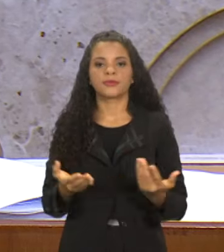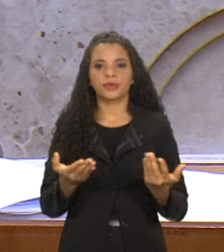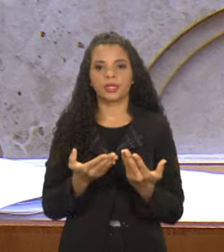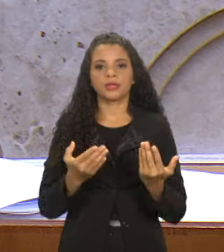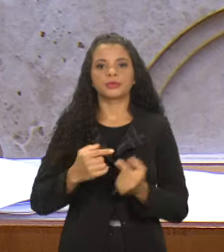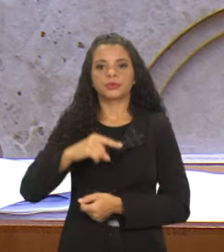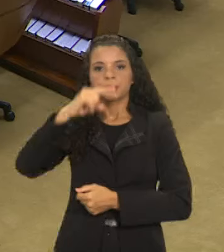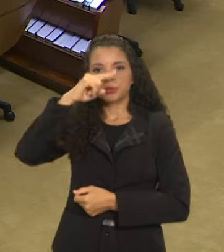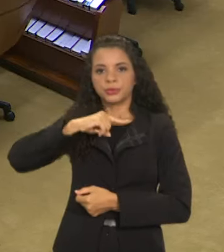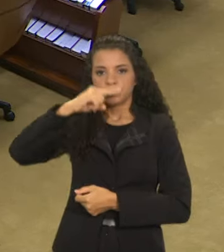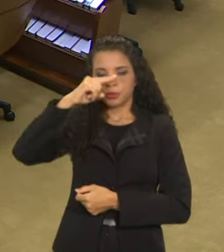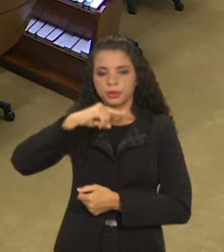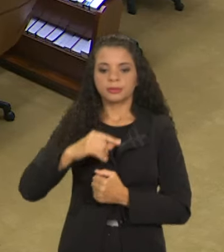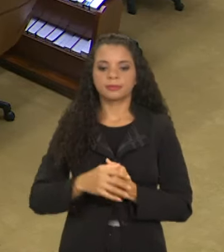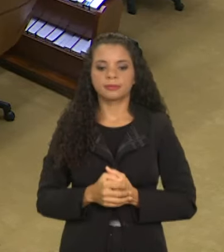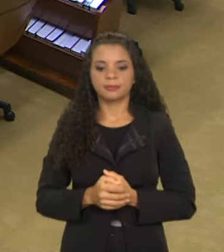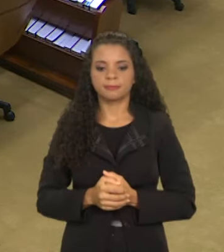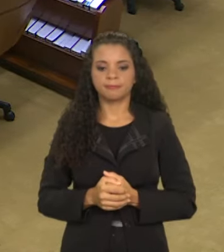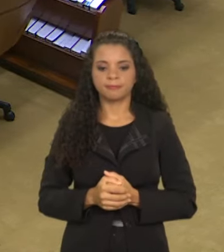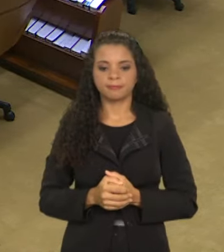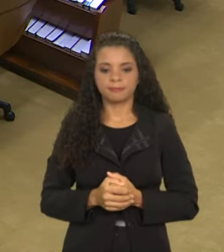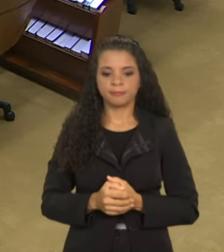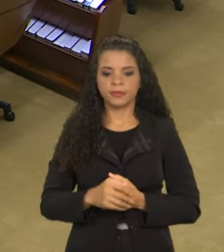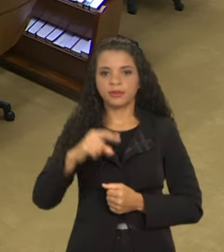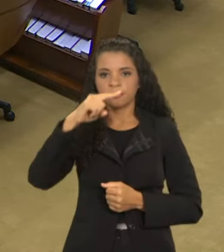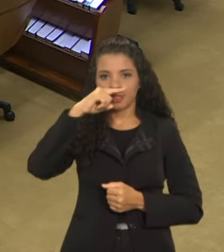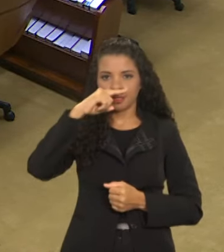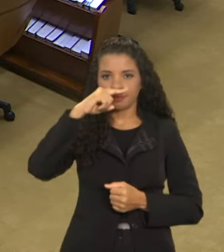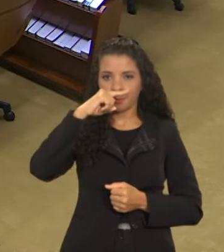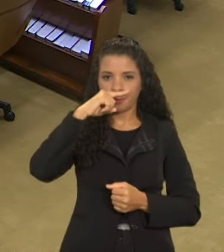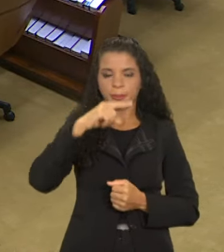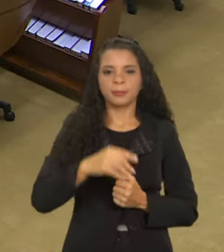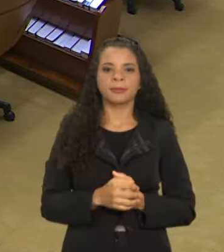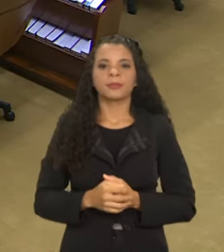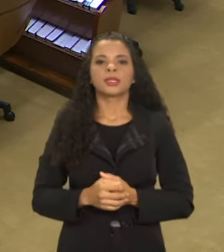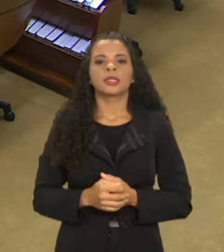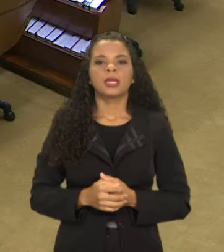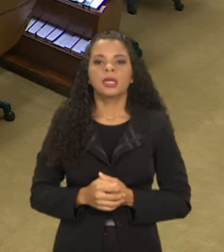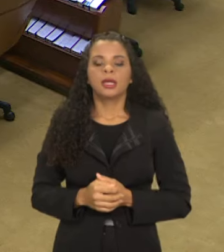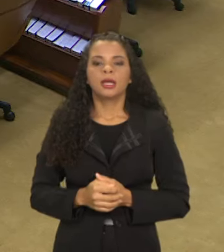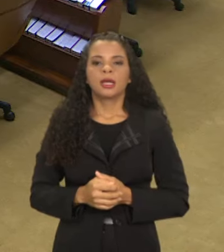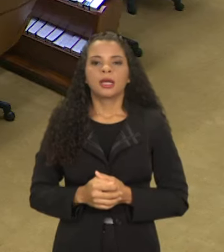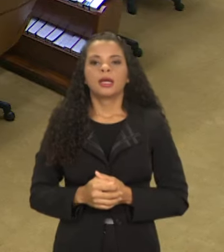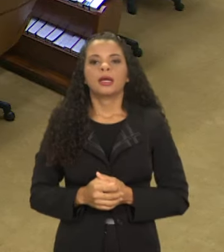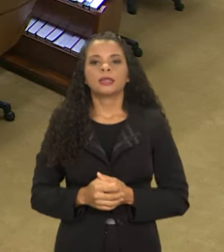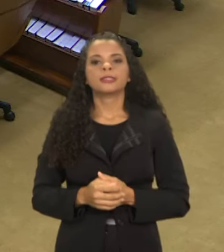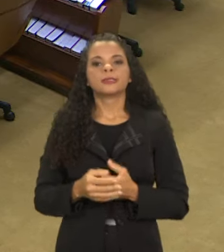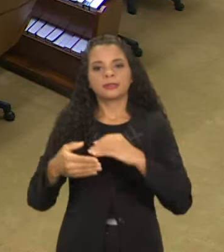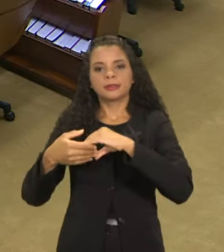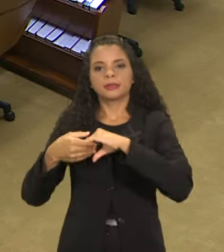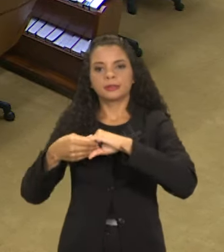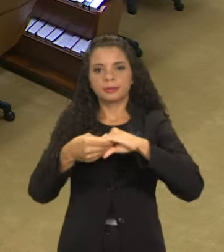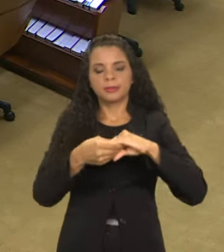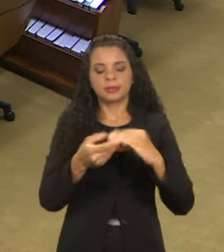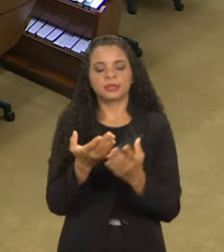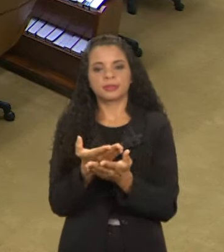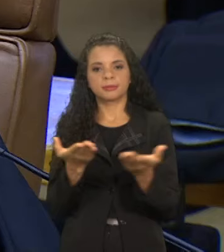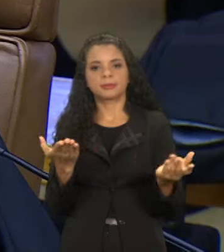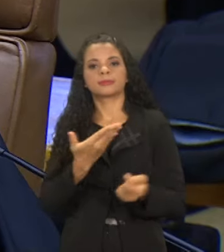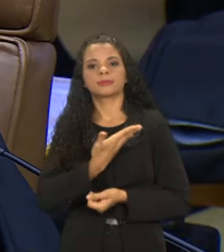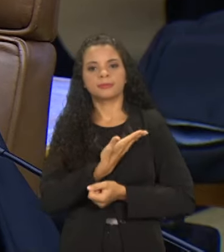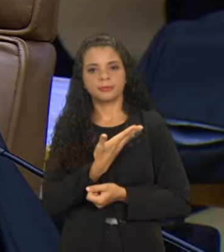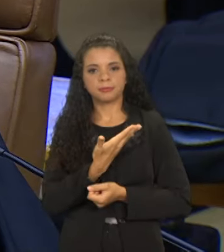Senhor presidente, cumprimento Vossa Excelência, os eminentes colegas, o senhor Procurador-Geral da República. Também